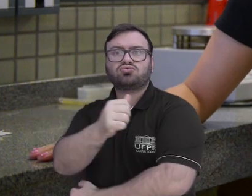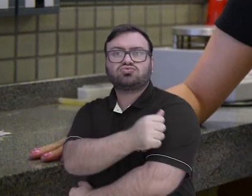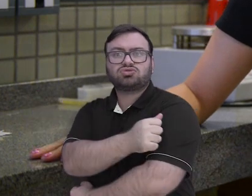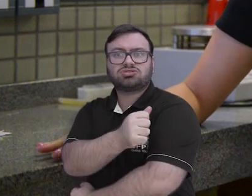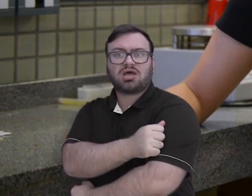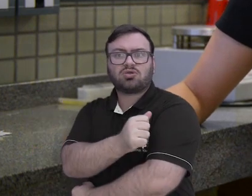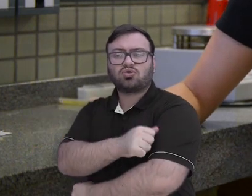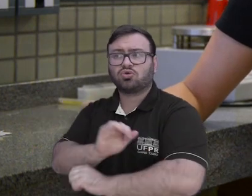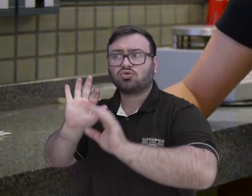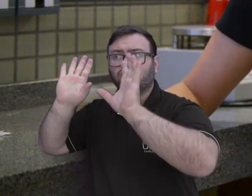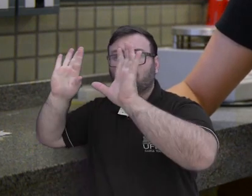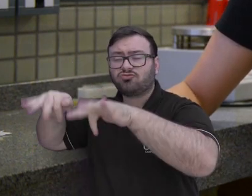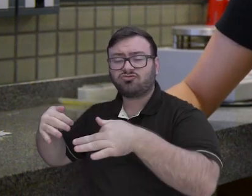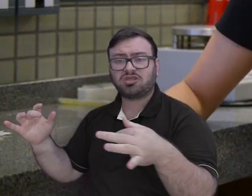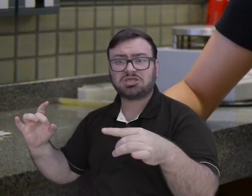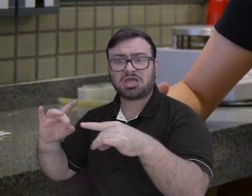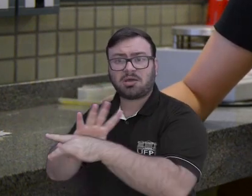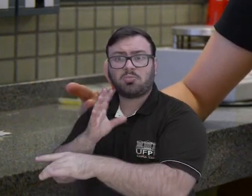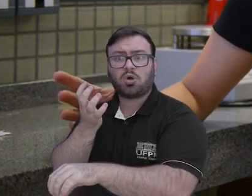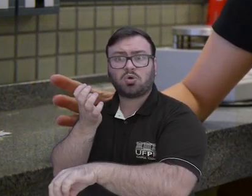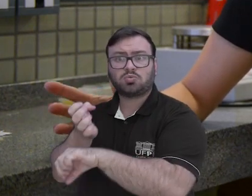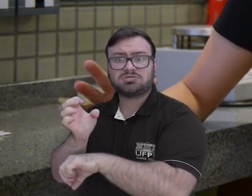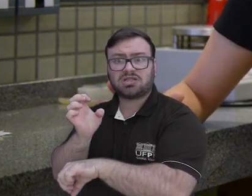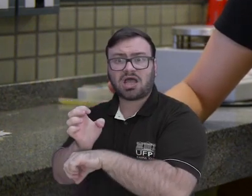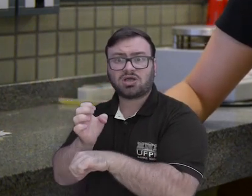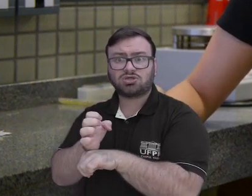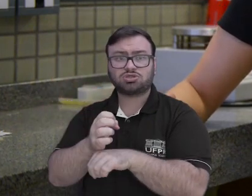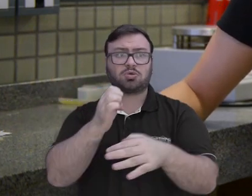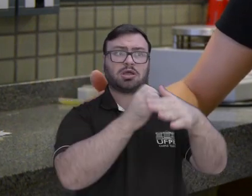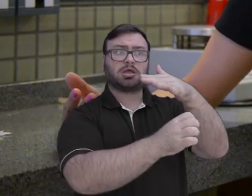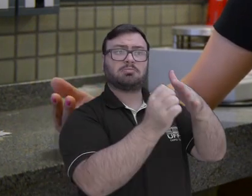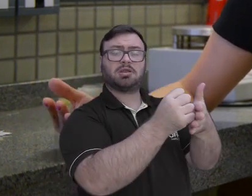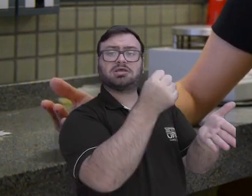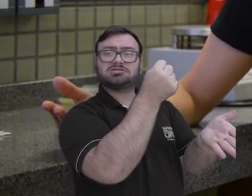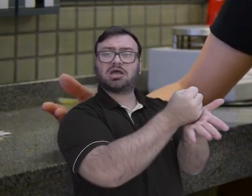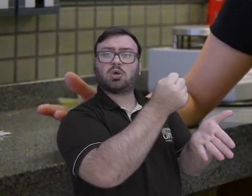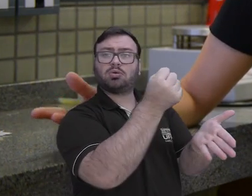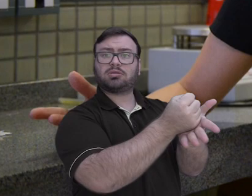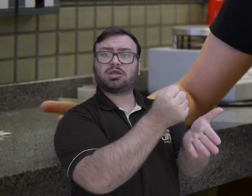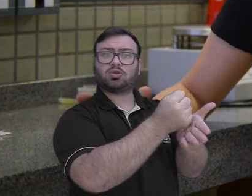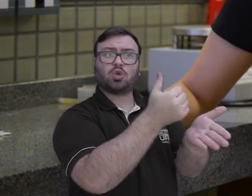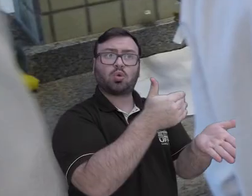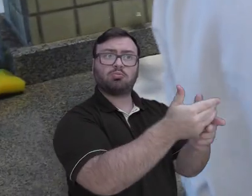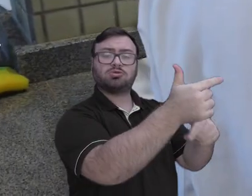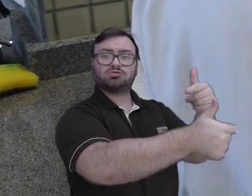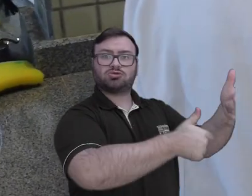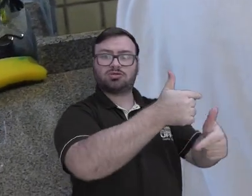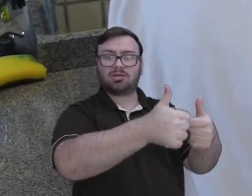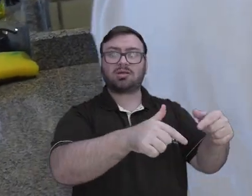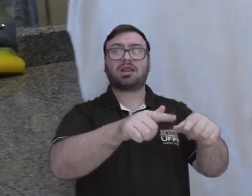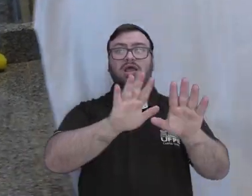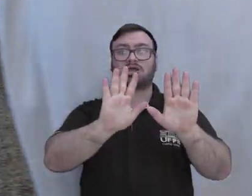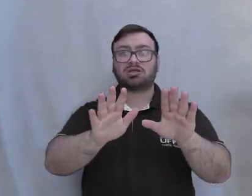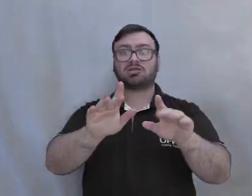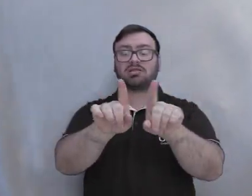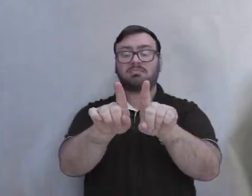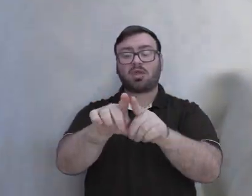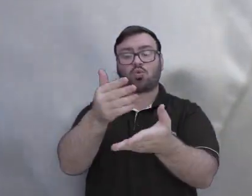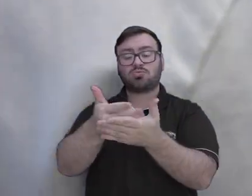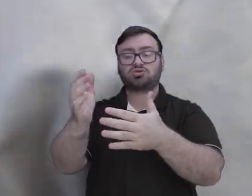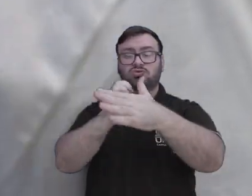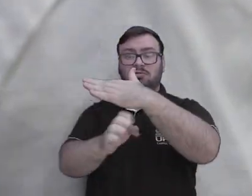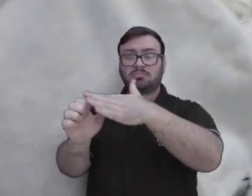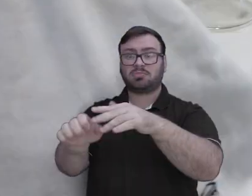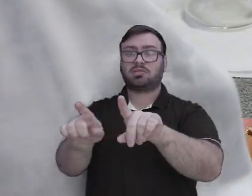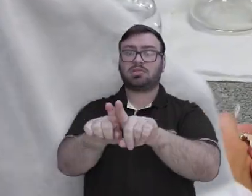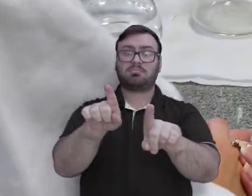estágio. Esses estágios aconteceram em empresas, em institutos de pesquisas, tanto aqui do Paraná